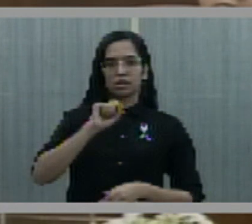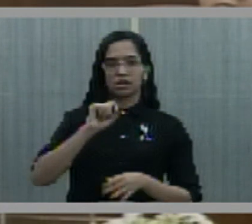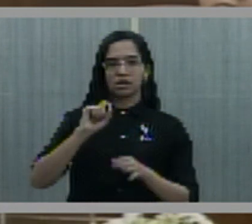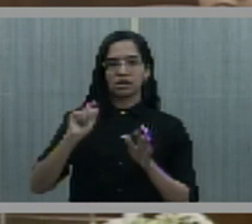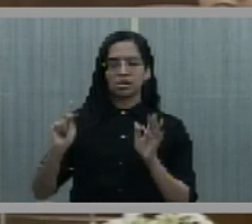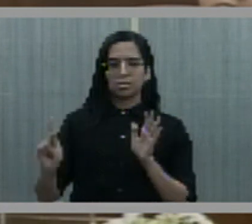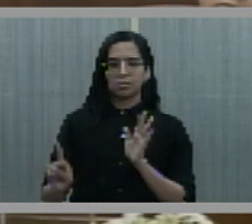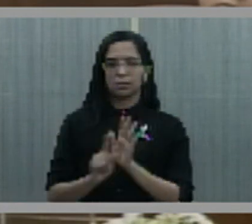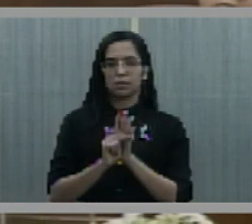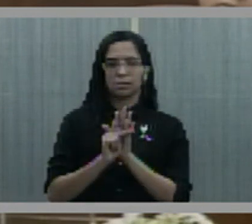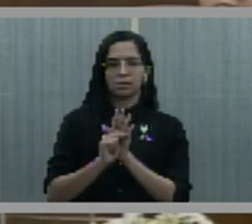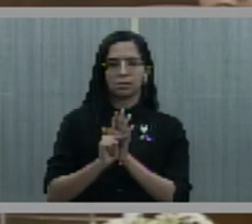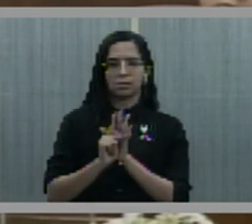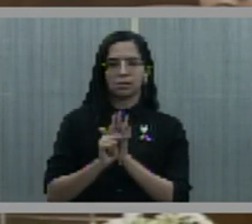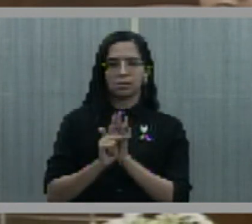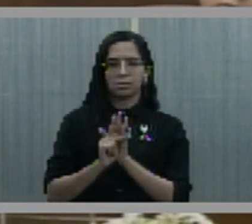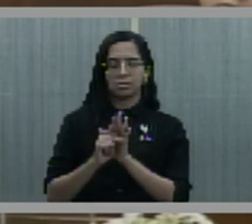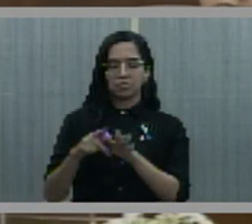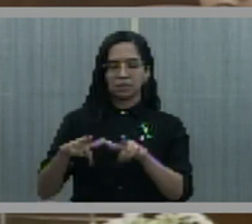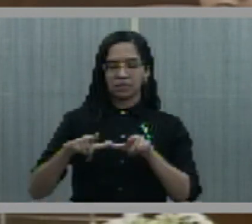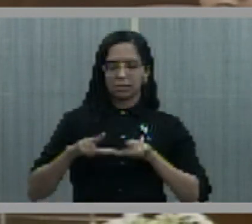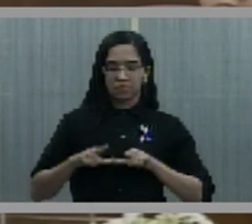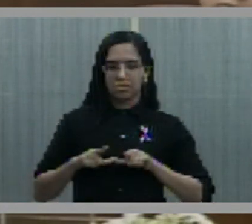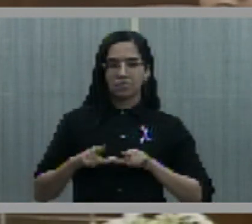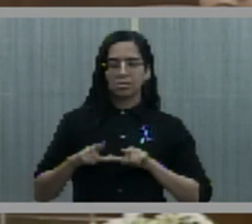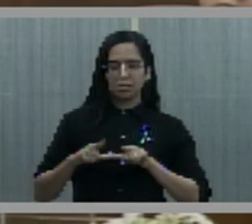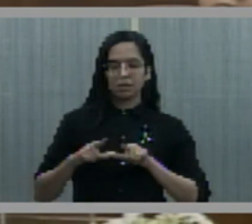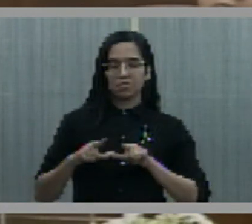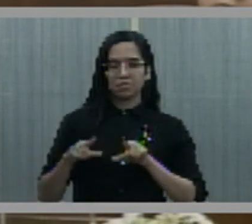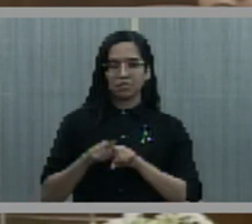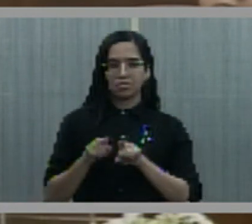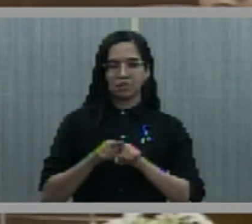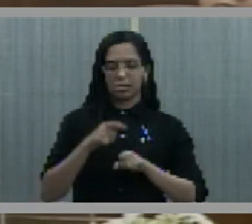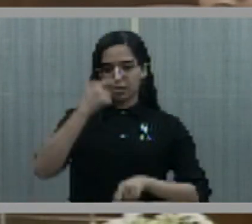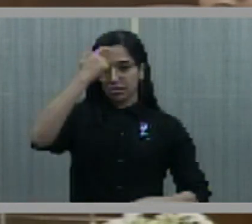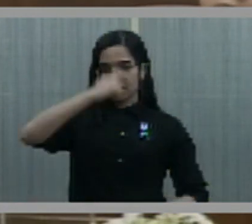meu dia a dia e me ajudaram a moldar o cidadão piauense.